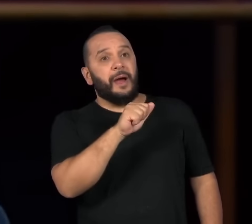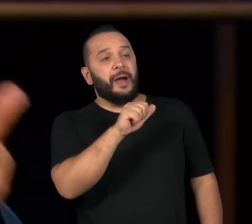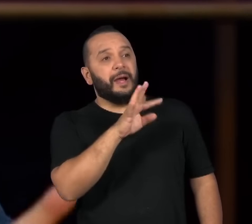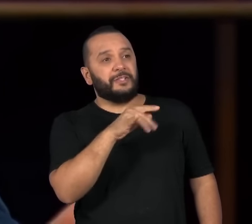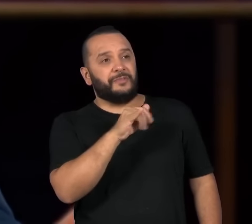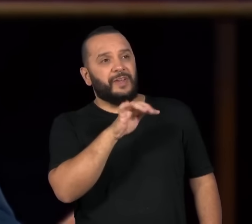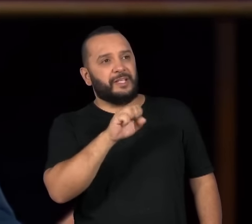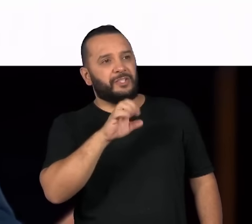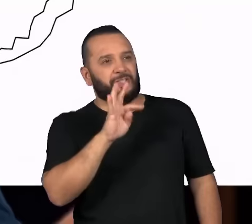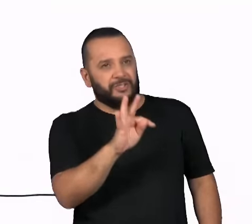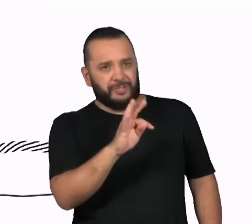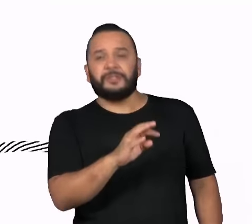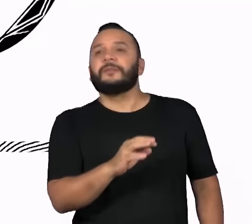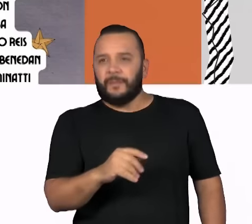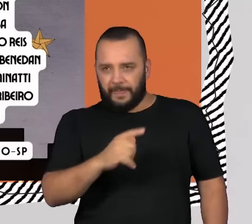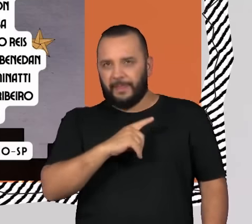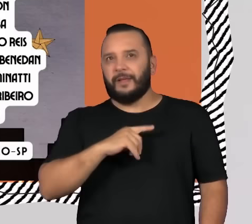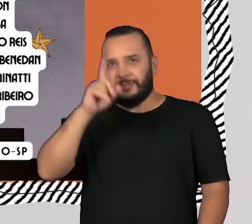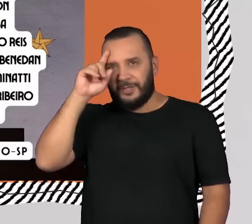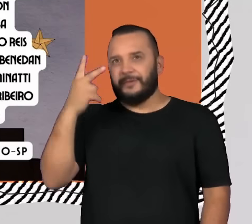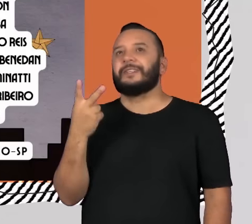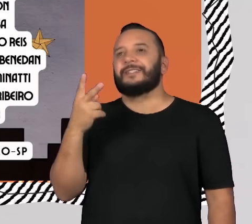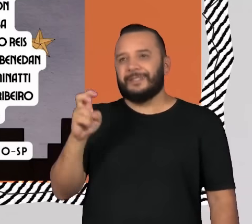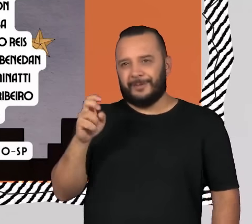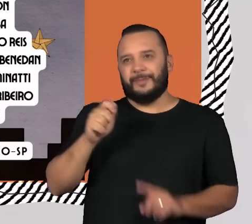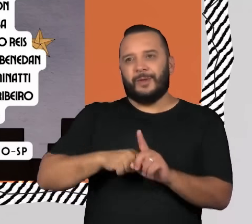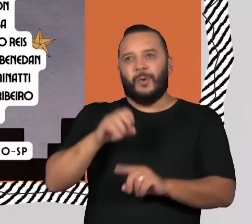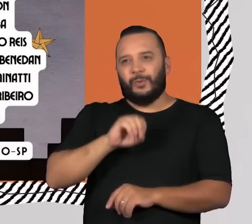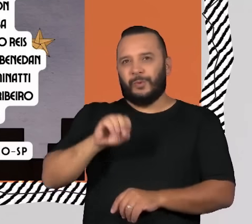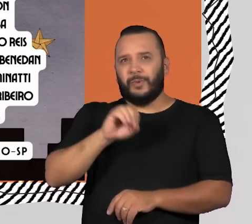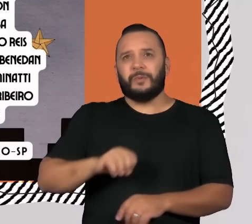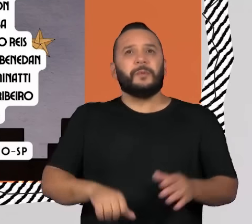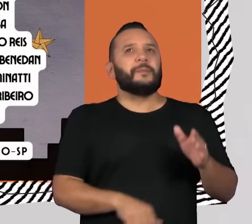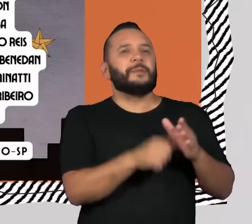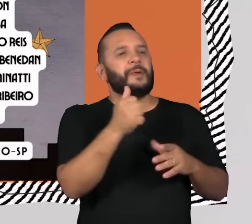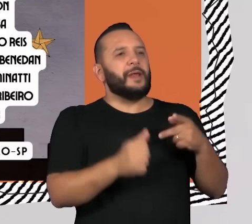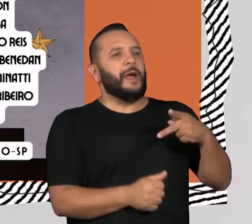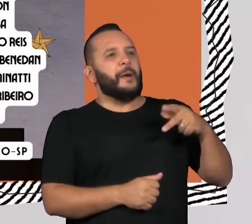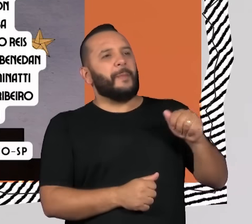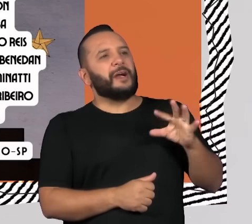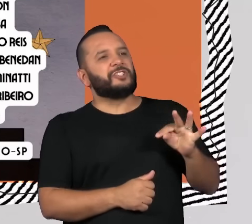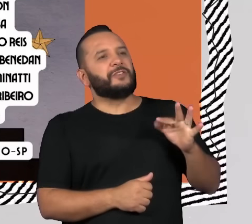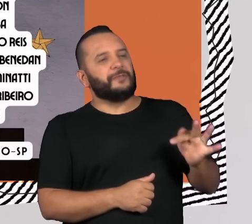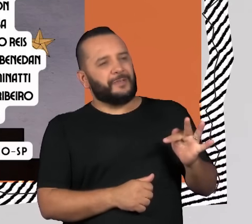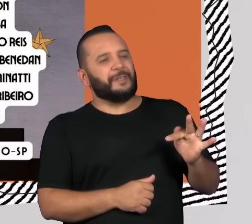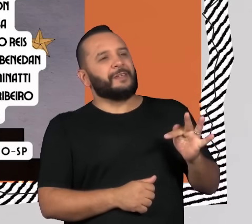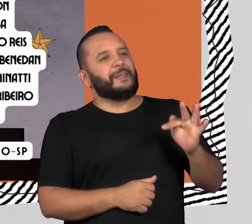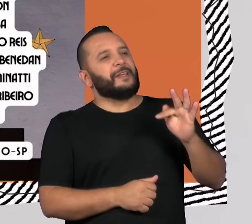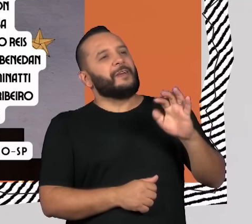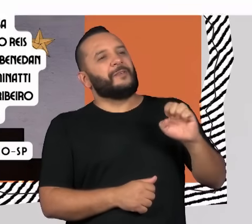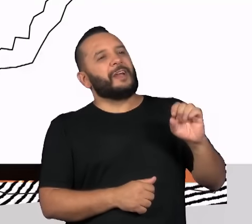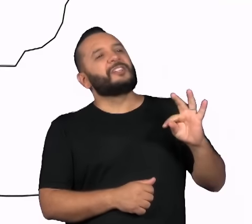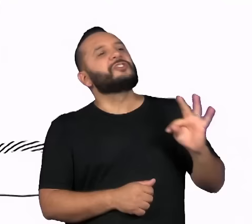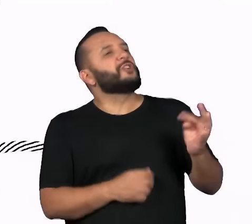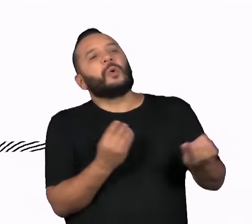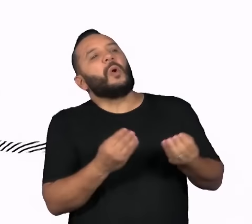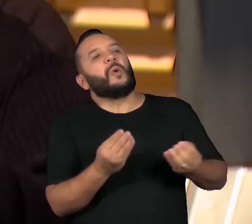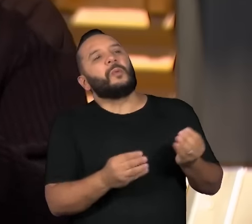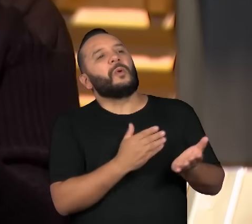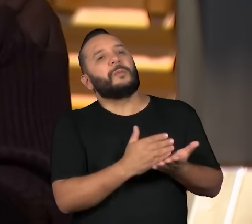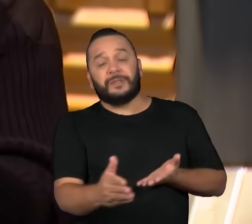outubro, segunda edição. 25 de outubro. Como foi o primeiro Pat Fest? Conta por que nasceu ele. Então, o Pat Fest foi o